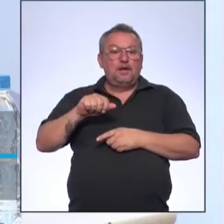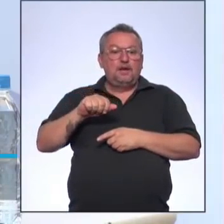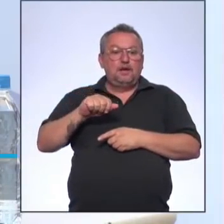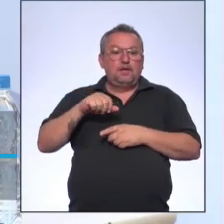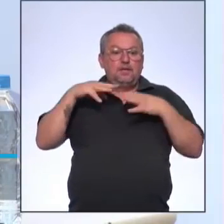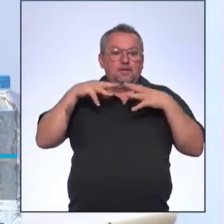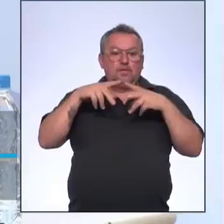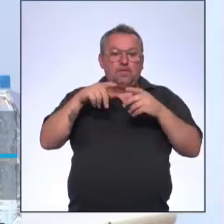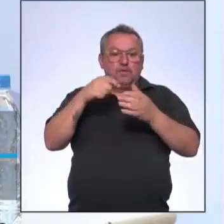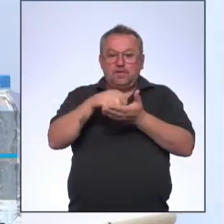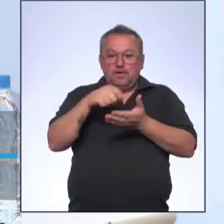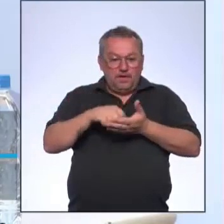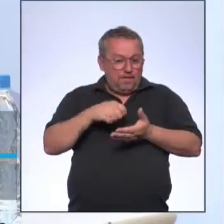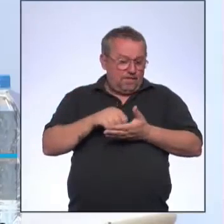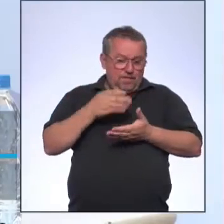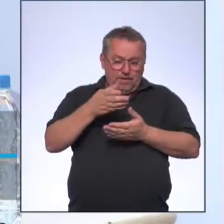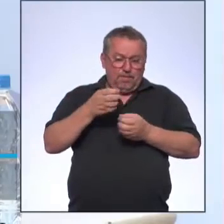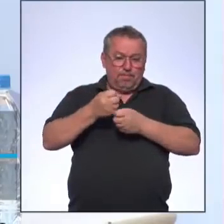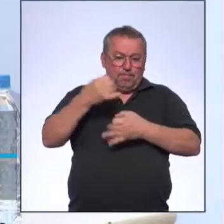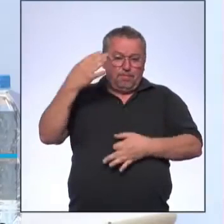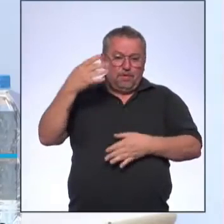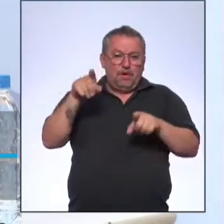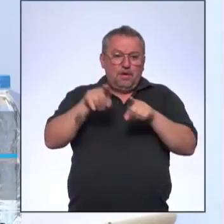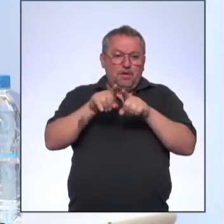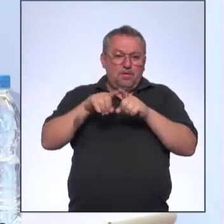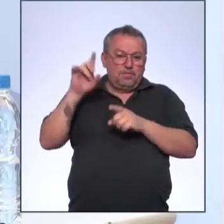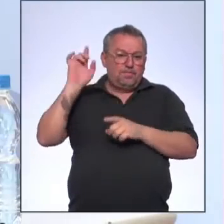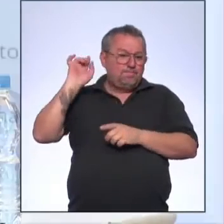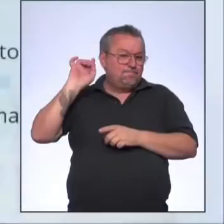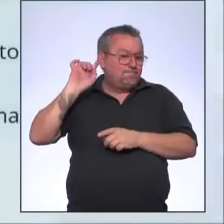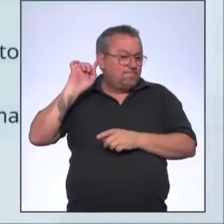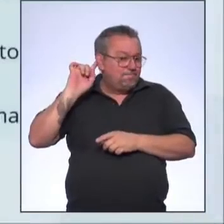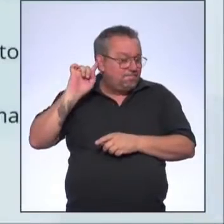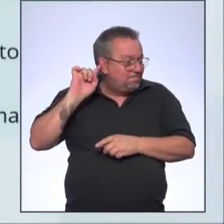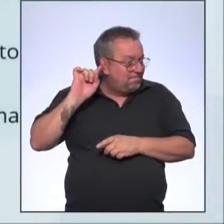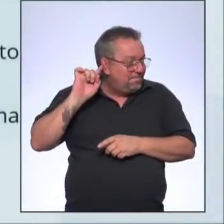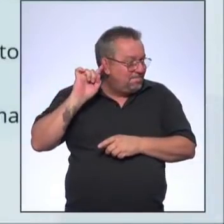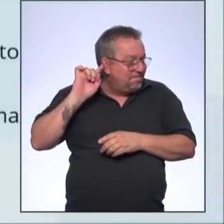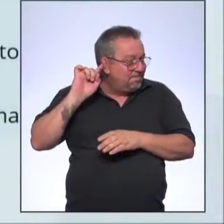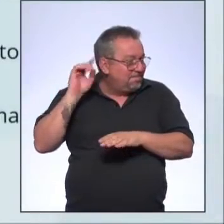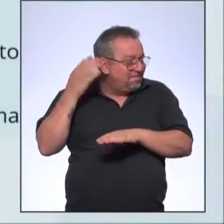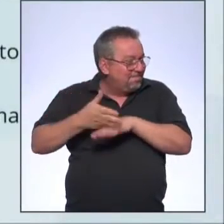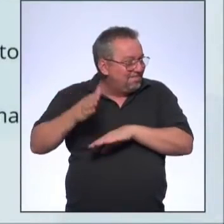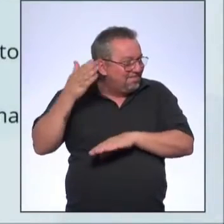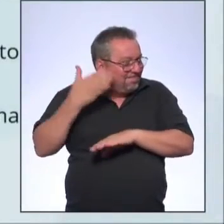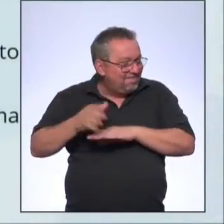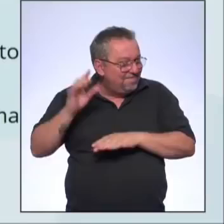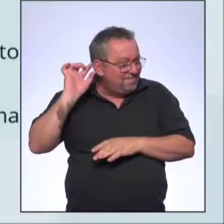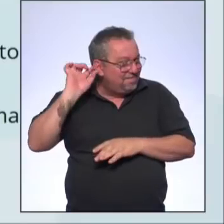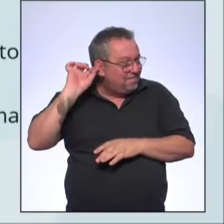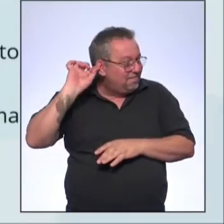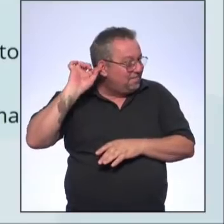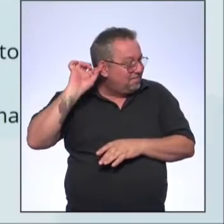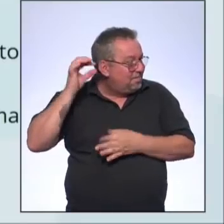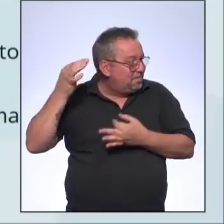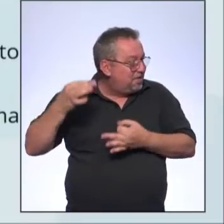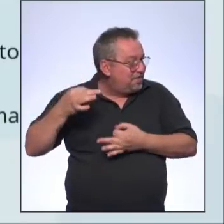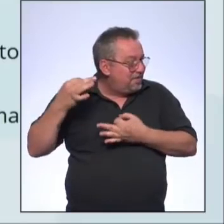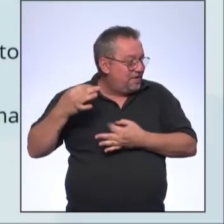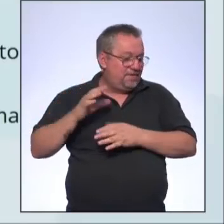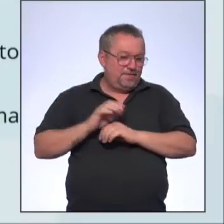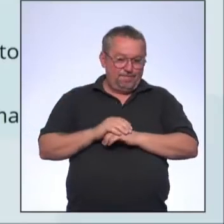tudo que vocês escreveram aí. E o ouvido, pessoal, precisa ser treinado diariamente. Qual que